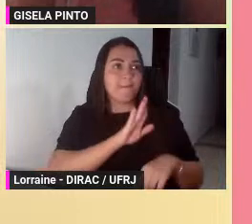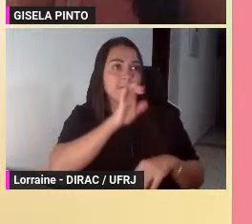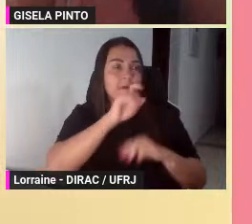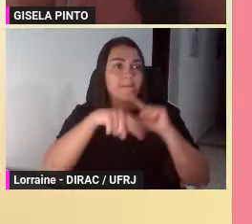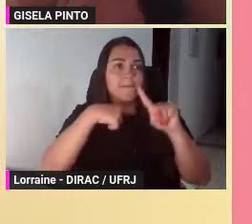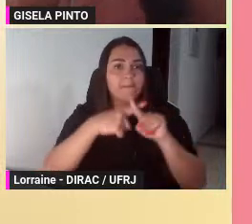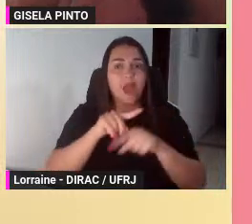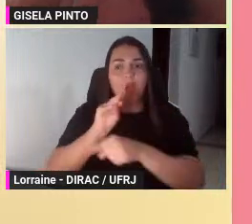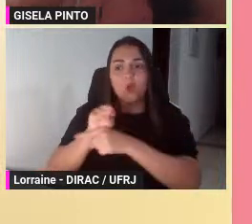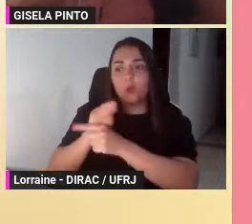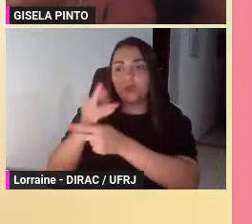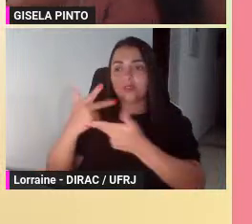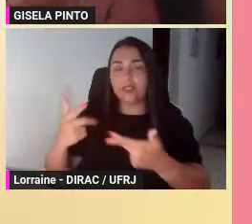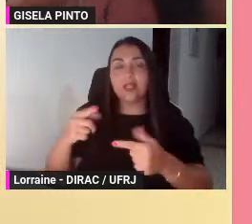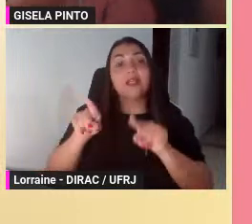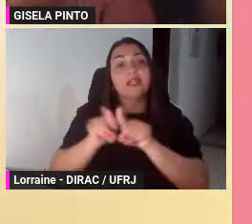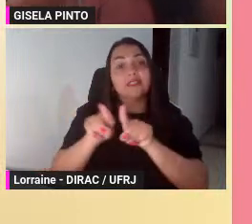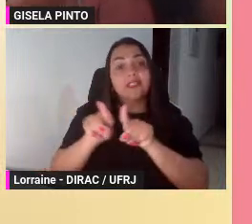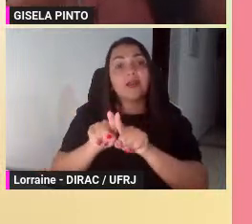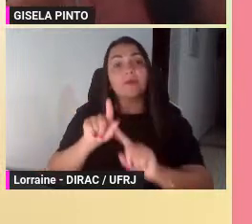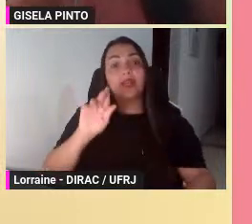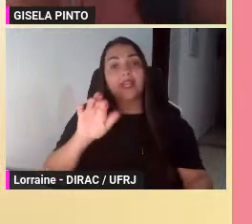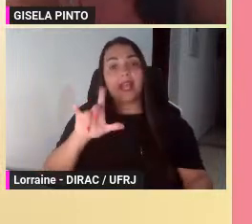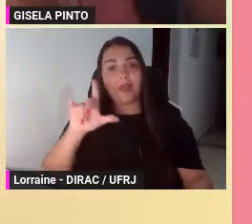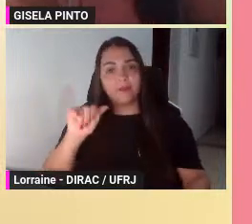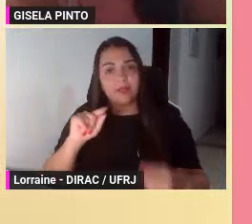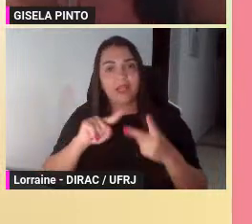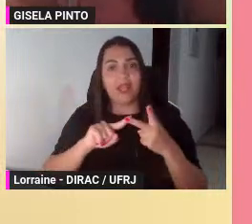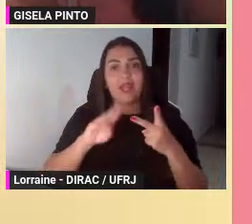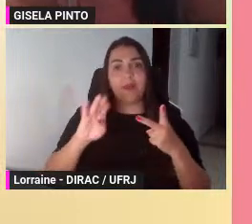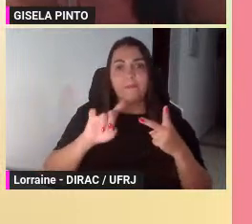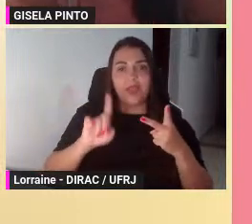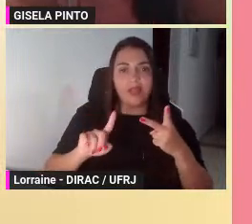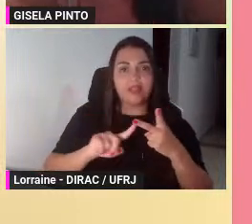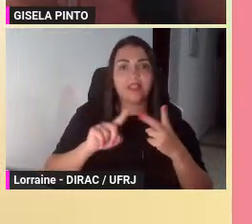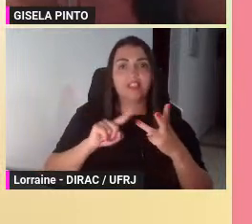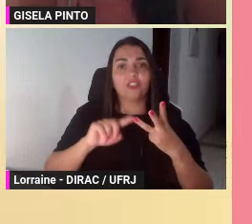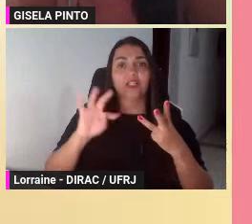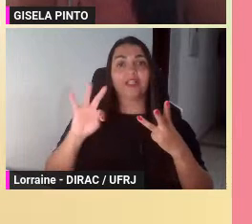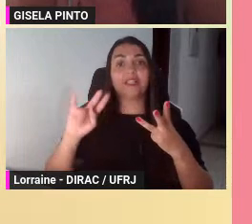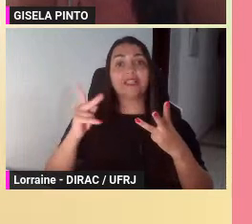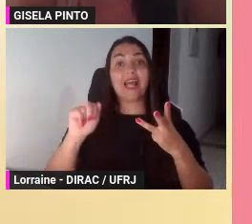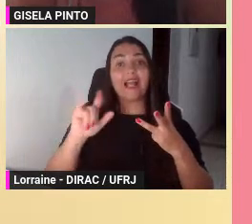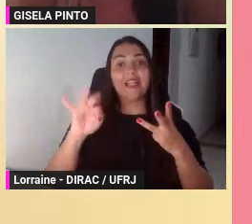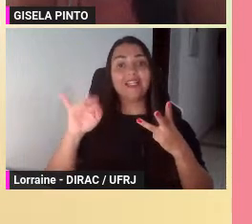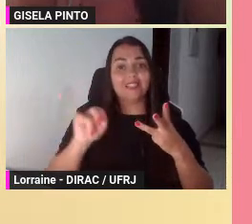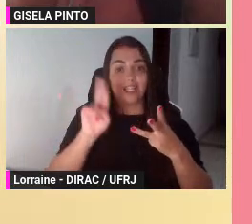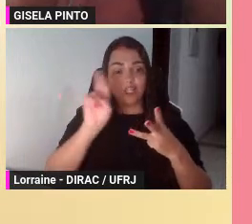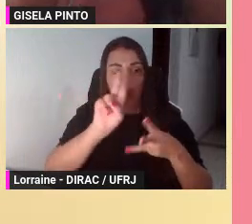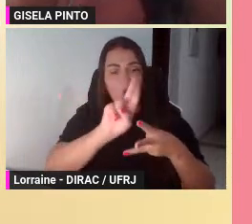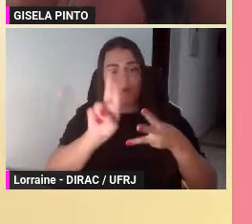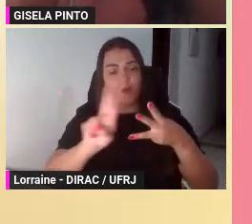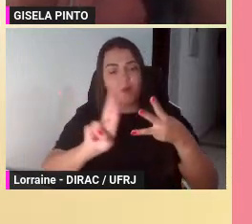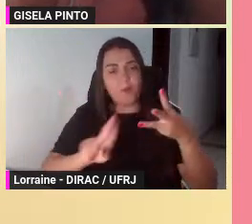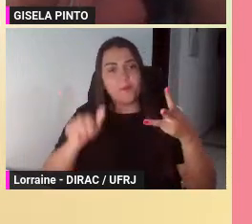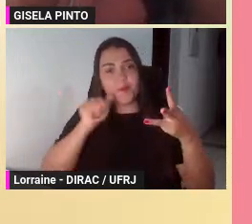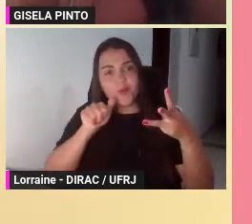codinomes, Gabriela, Beatriz e Thalita Pinto, né? Elas são a minha